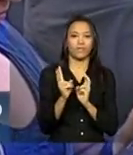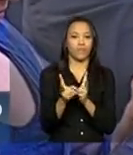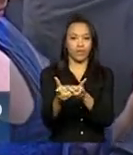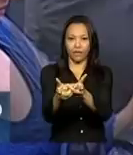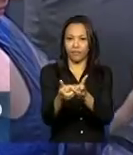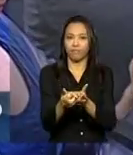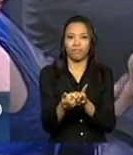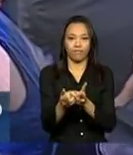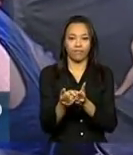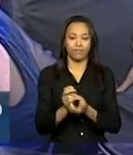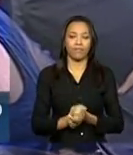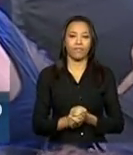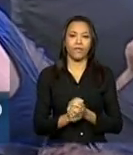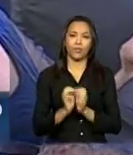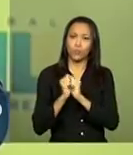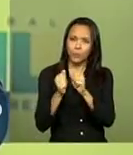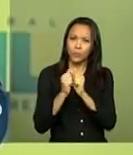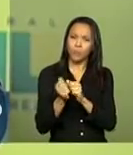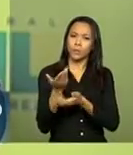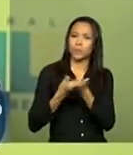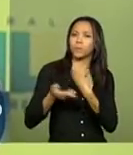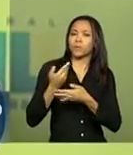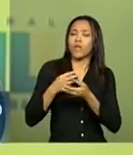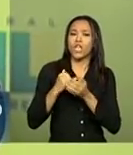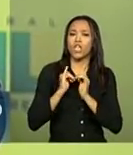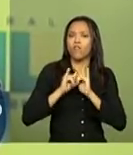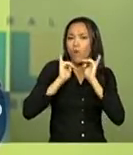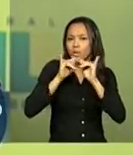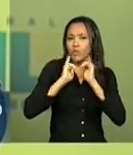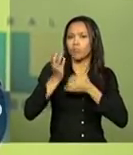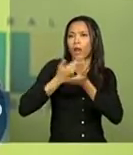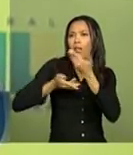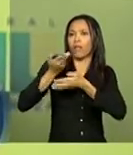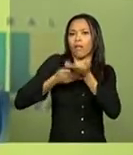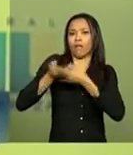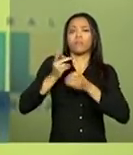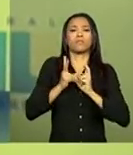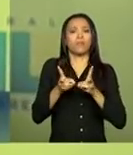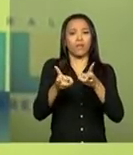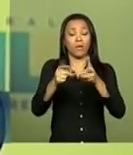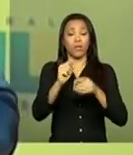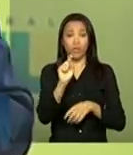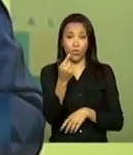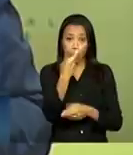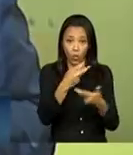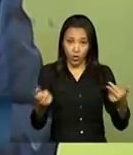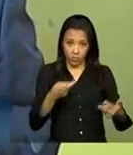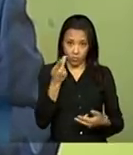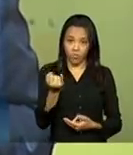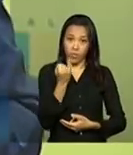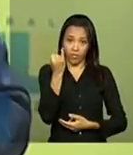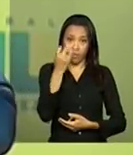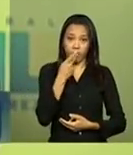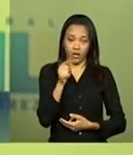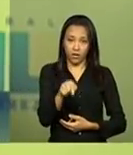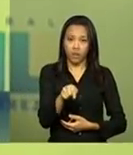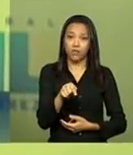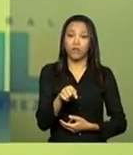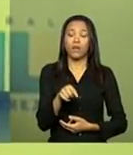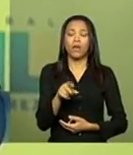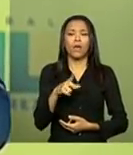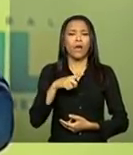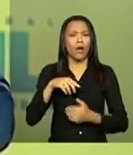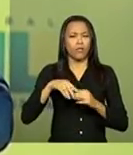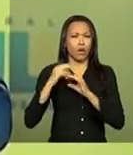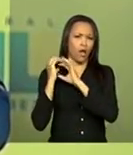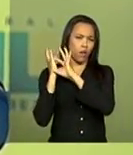uma grande parceria com o Ceará. E um registro importante que eu gostaria de fazer é que, ao